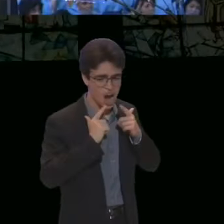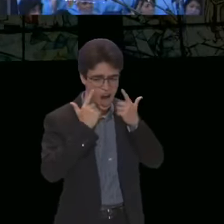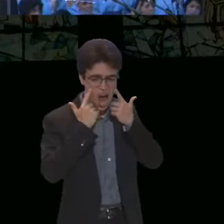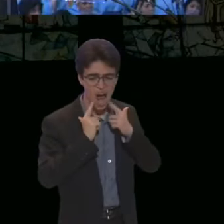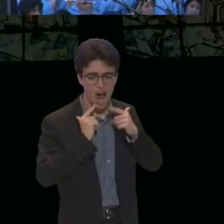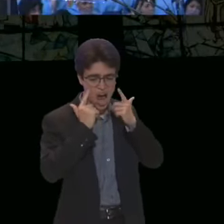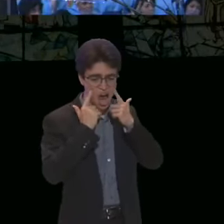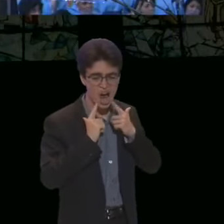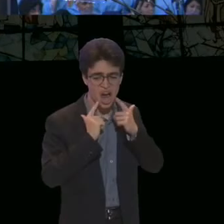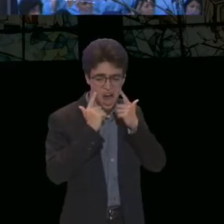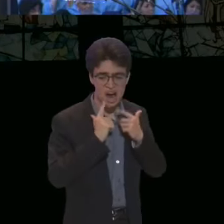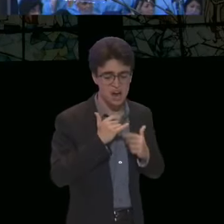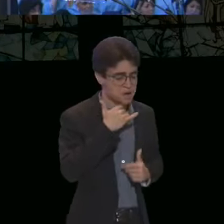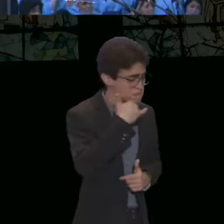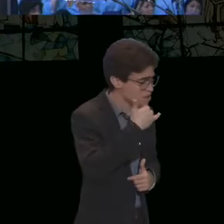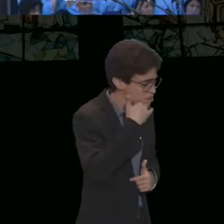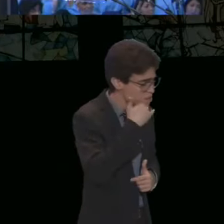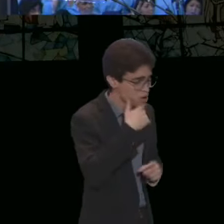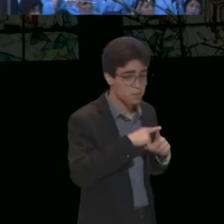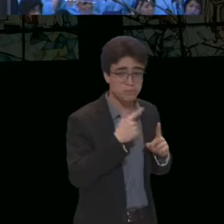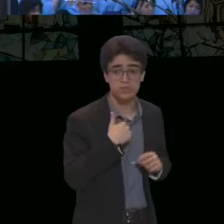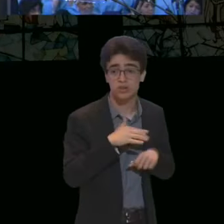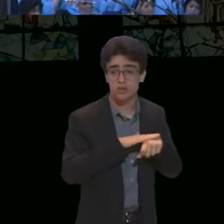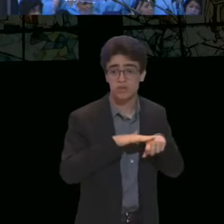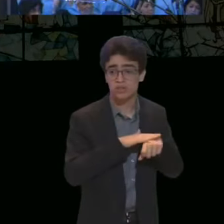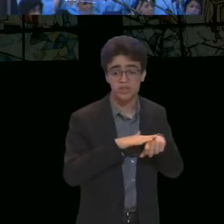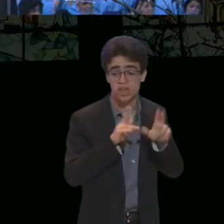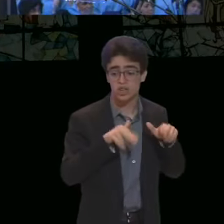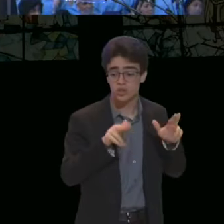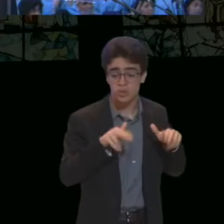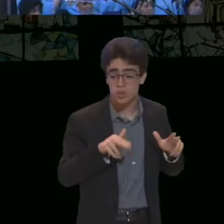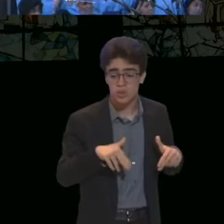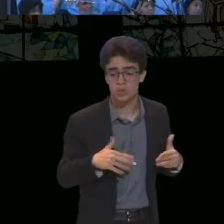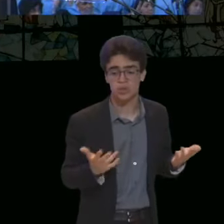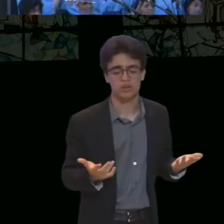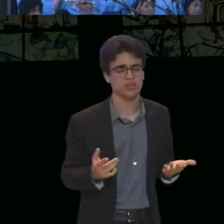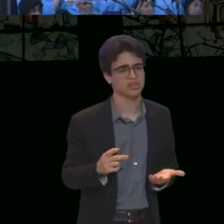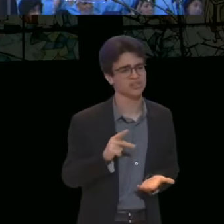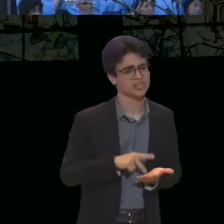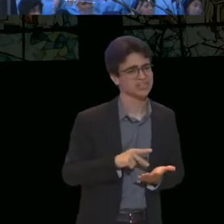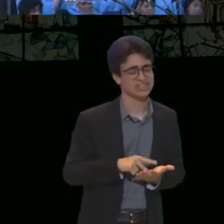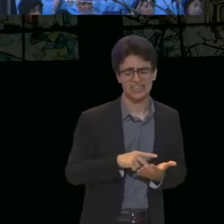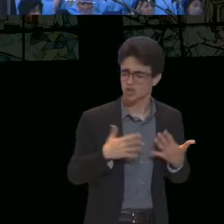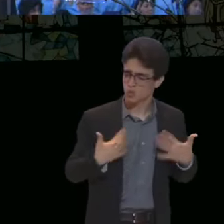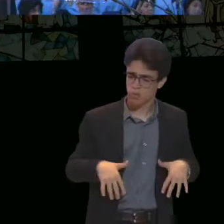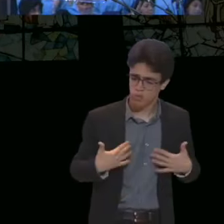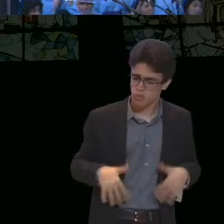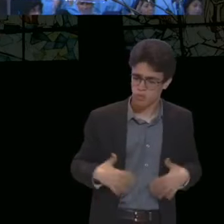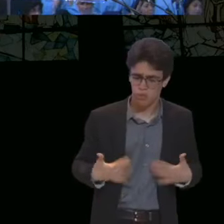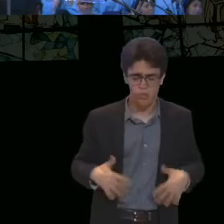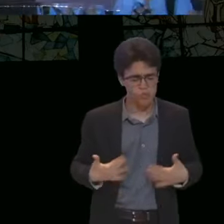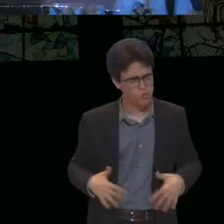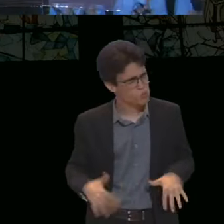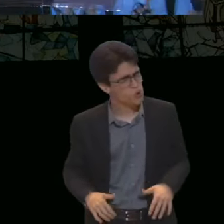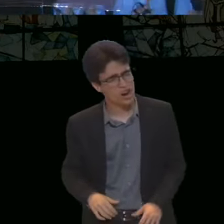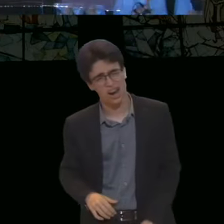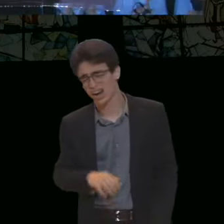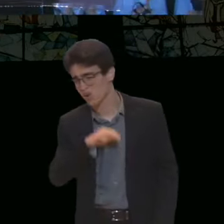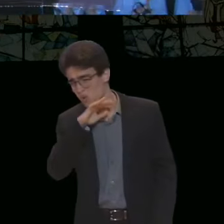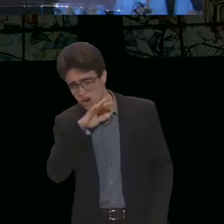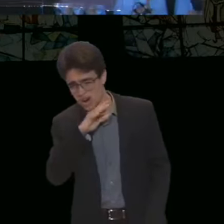no telefone com uma pessoa que nunca tinha conversado na minha vida. É uma situação tremenda, tremenda.